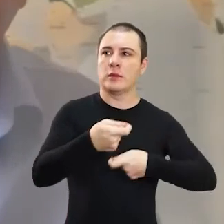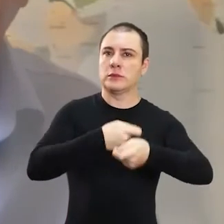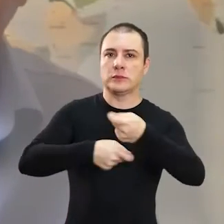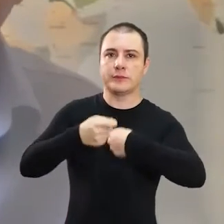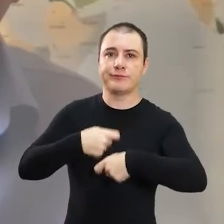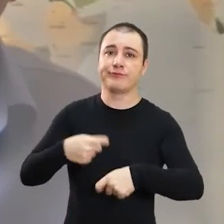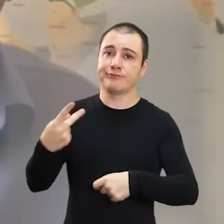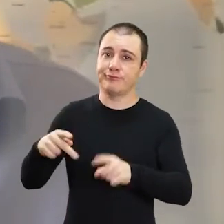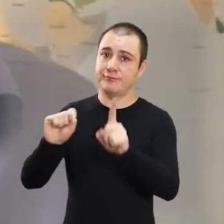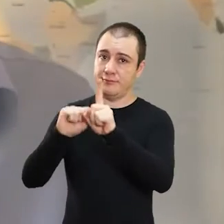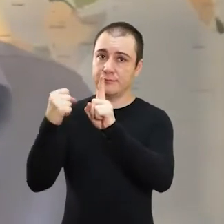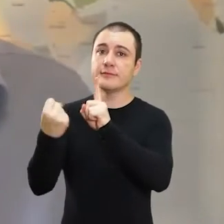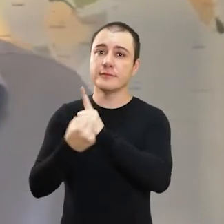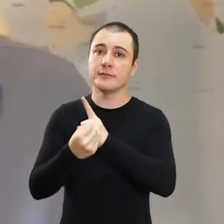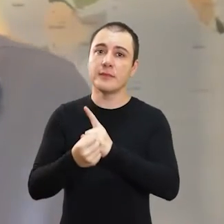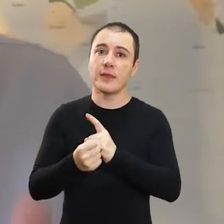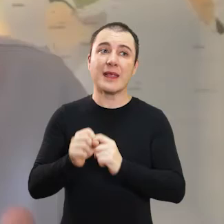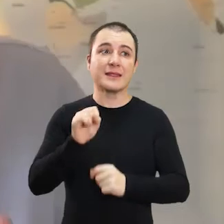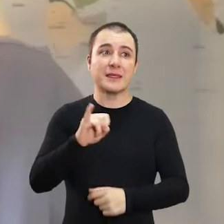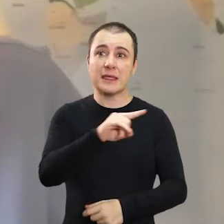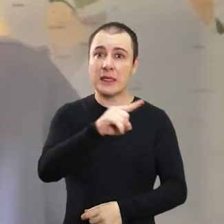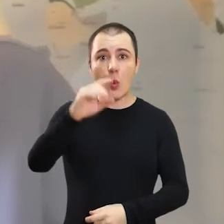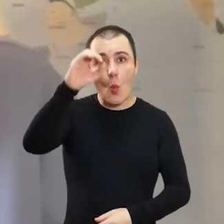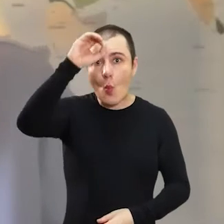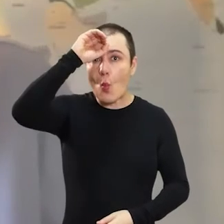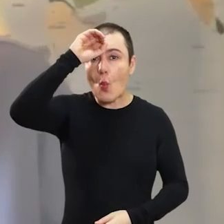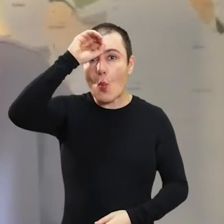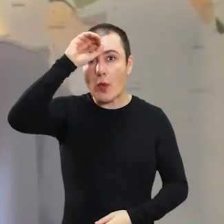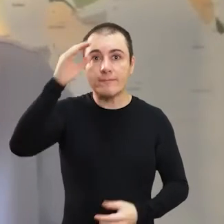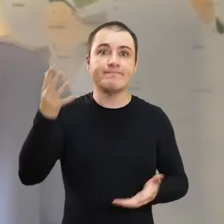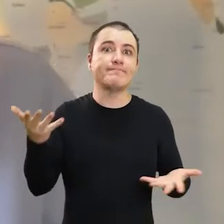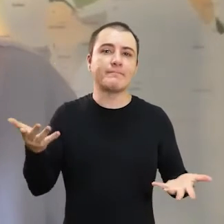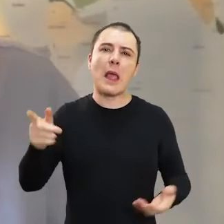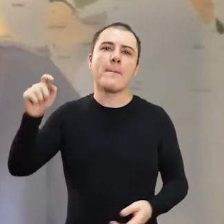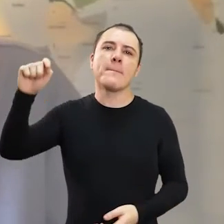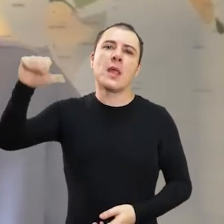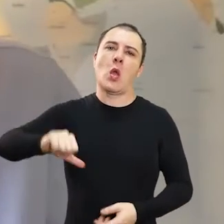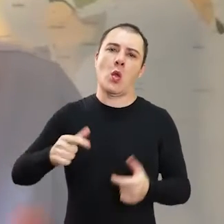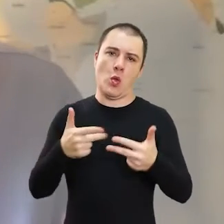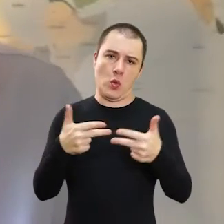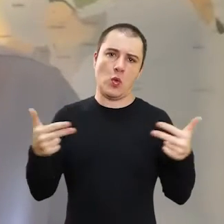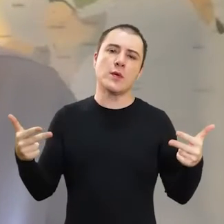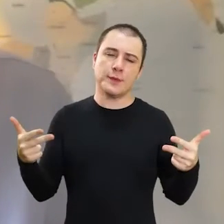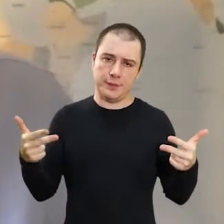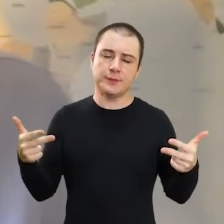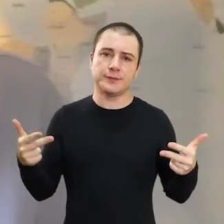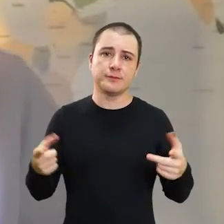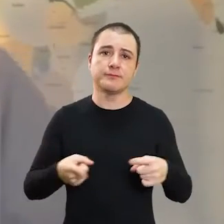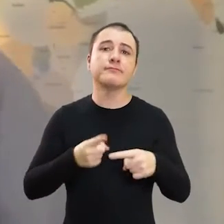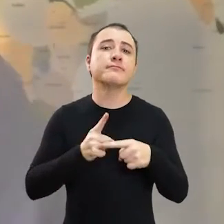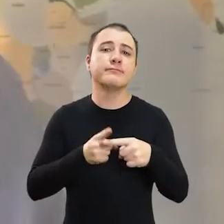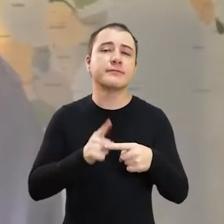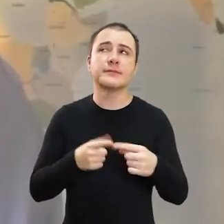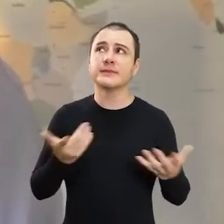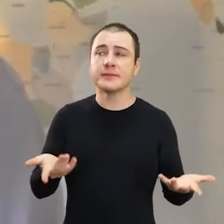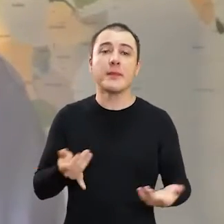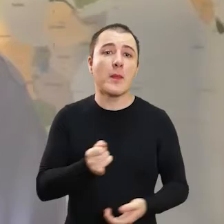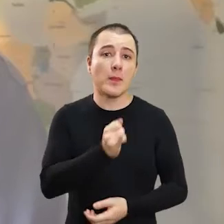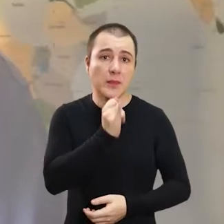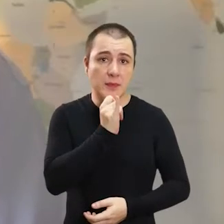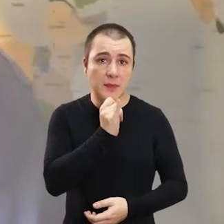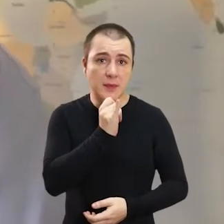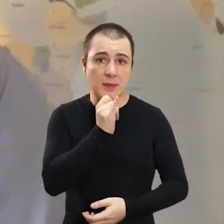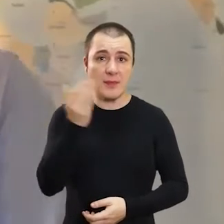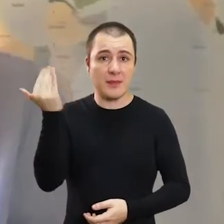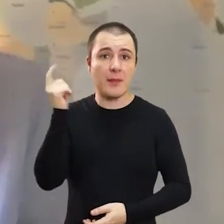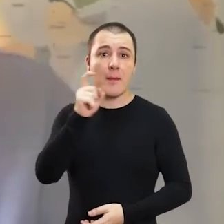na sociedade. E tudo que é desconhecido, é a pior coisa que você pode ter, é o inimigo desconhecido,